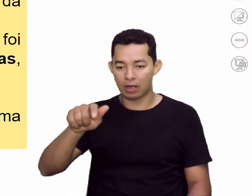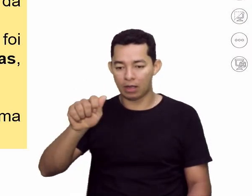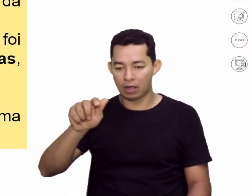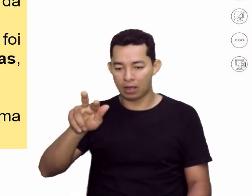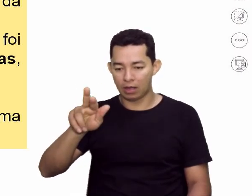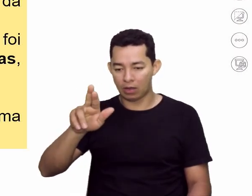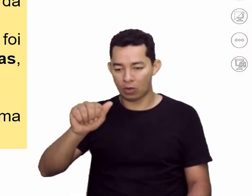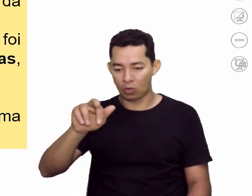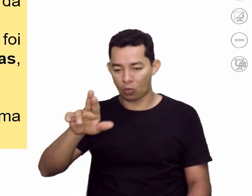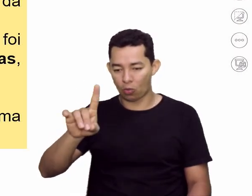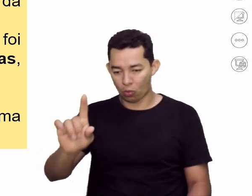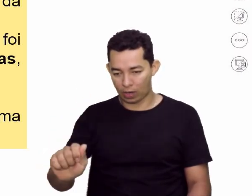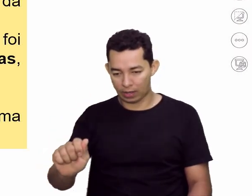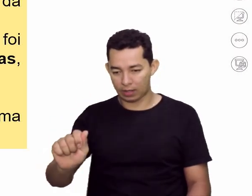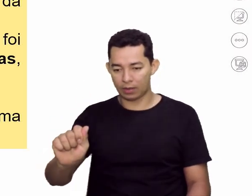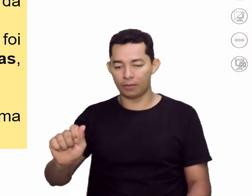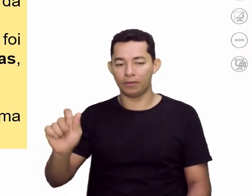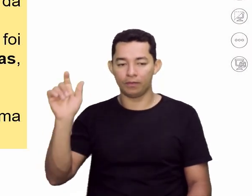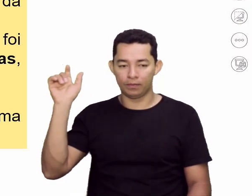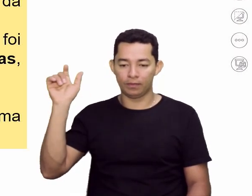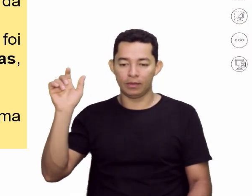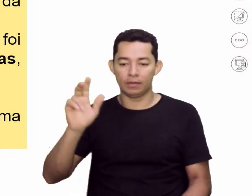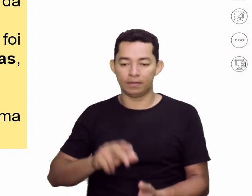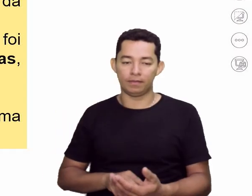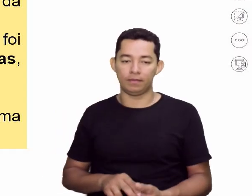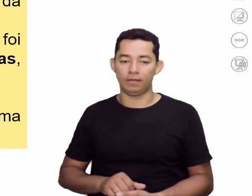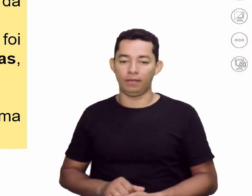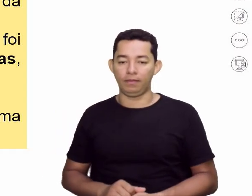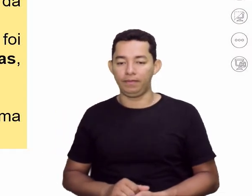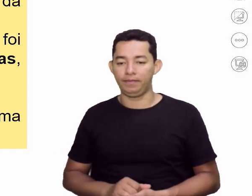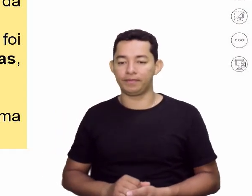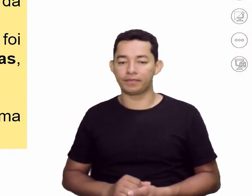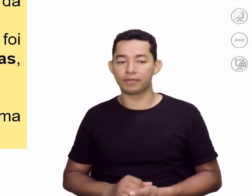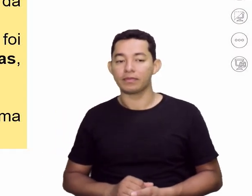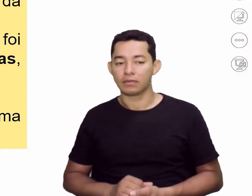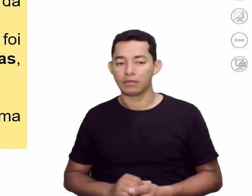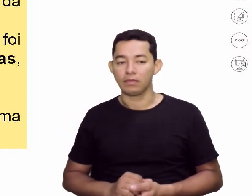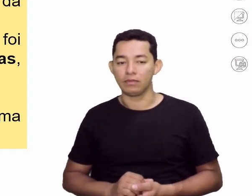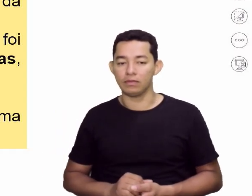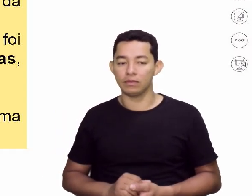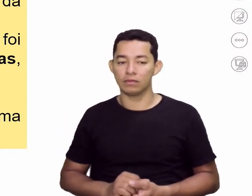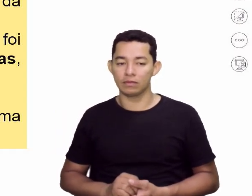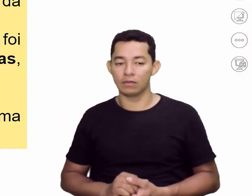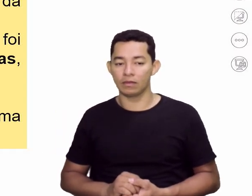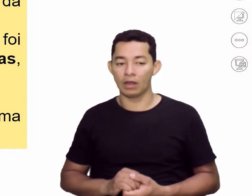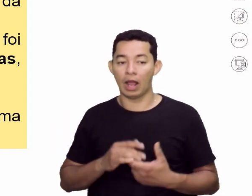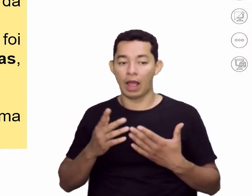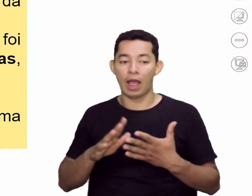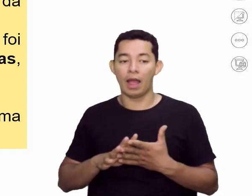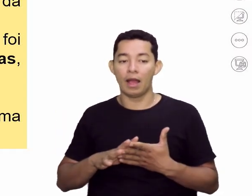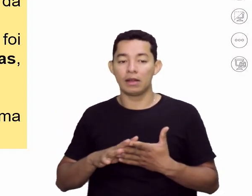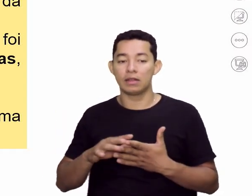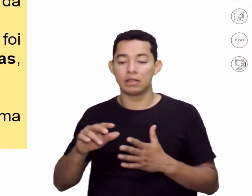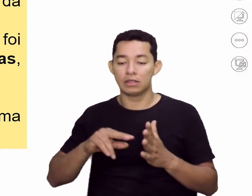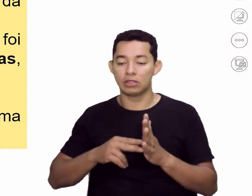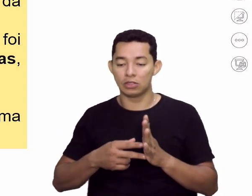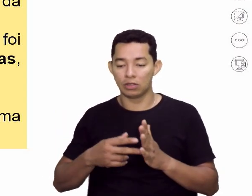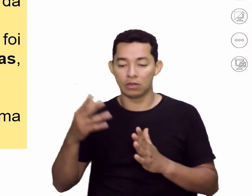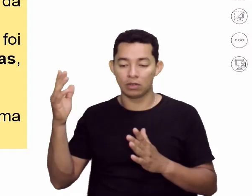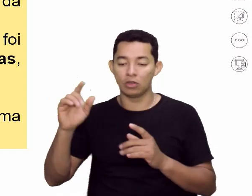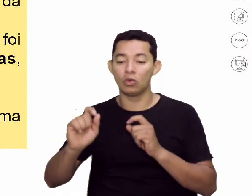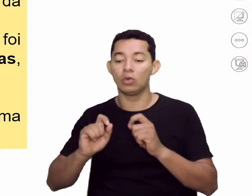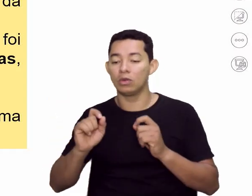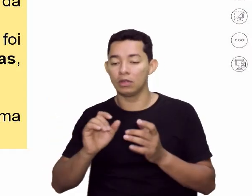aí puxar no estrangeirismo, né? Porque avant-garde quer dizer vanguarda, ou